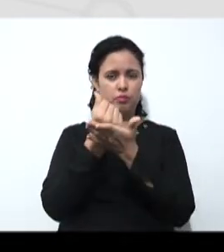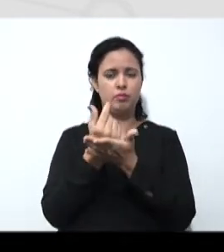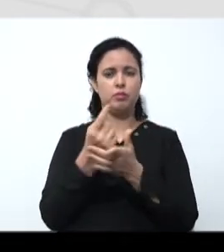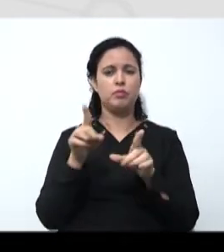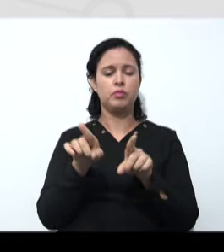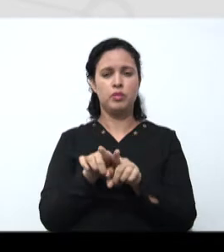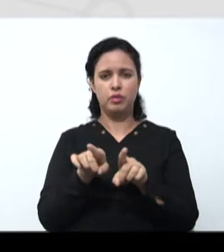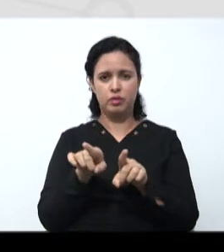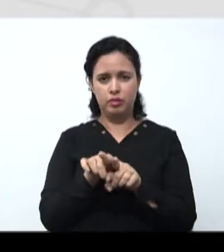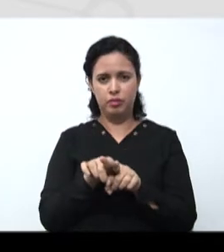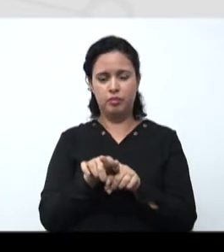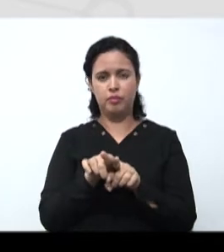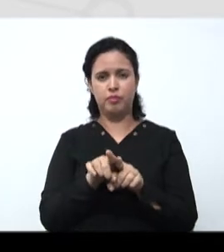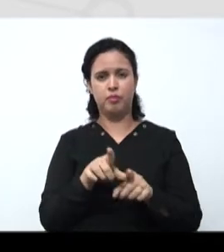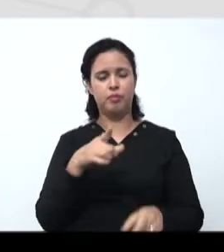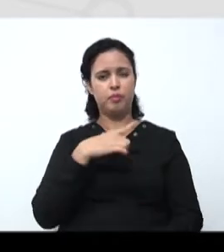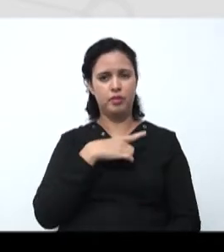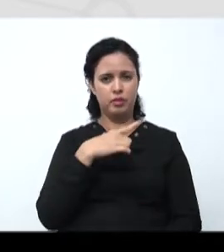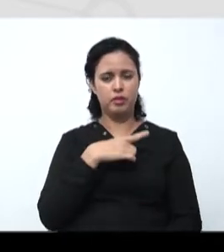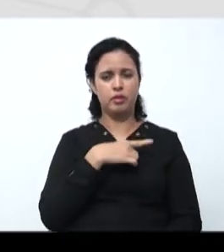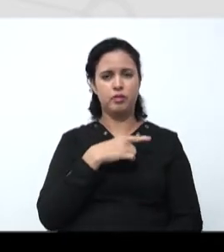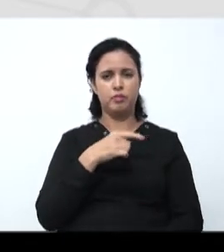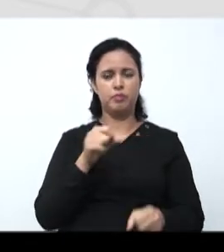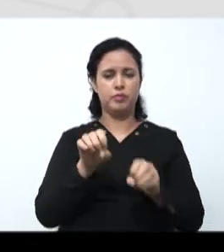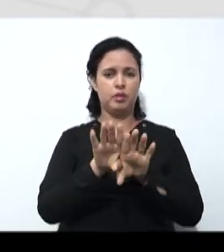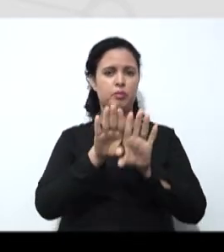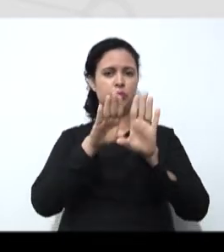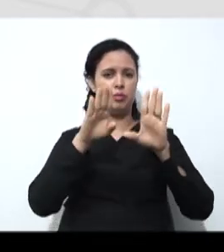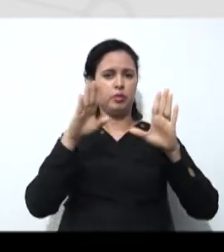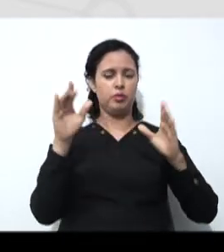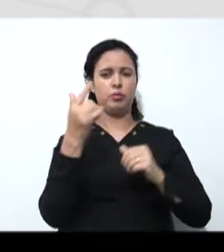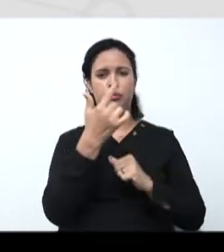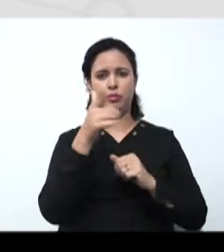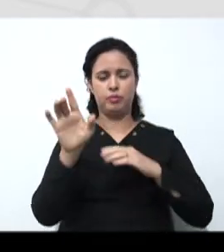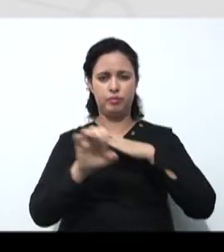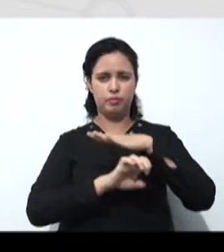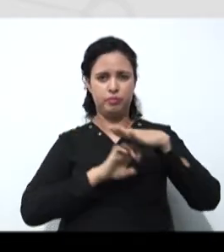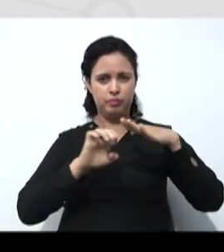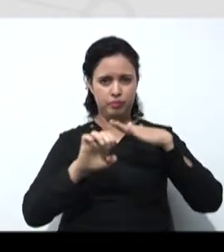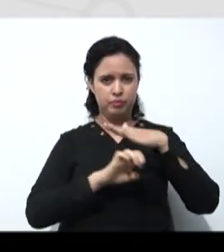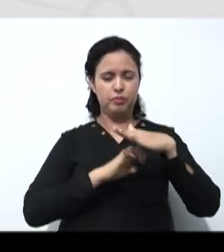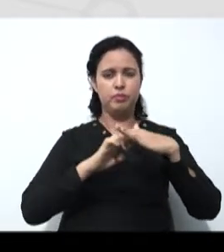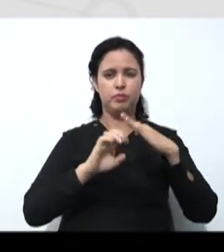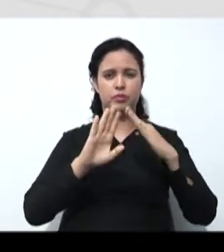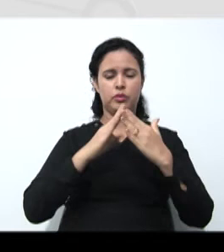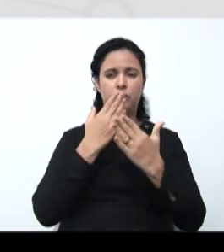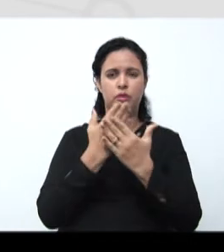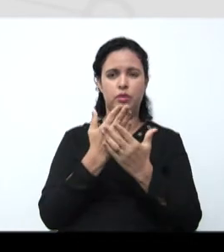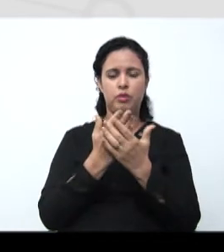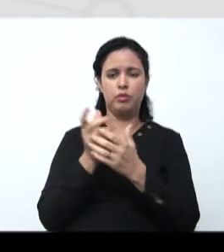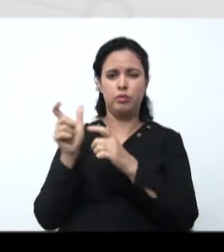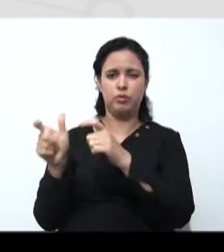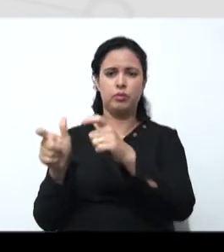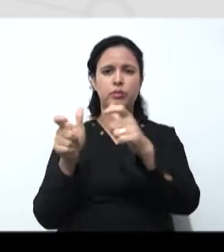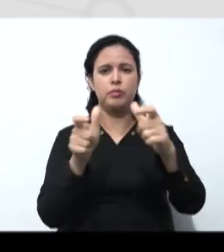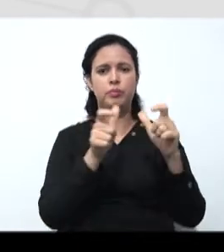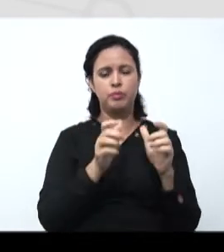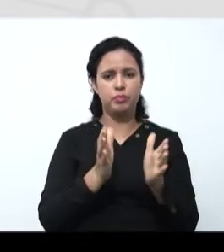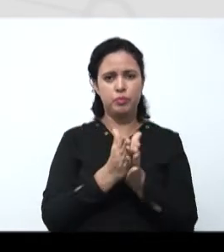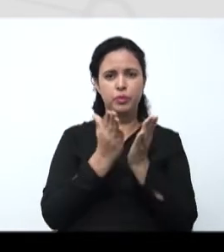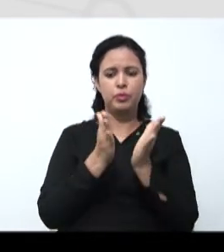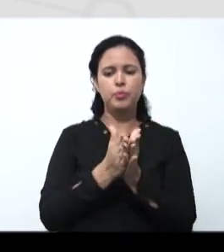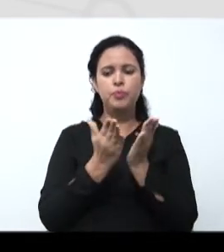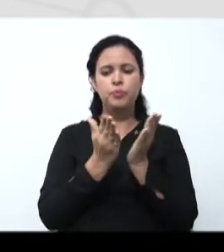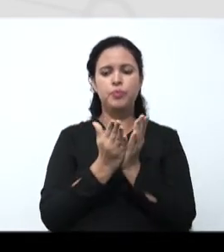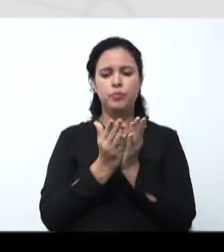Ele tem um negócio lucrativo, mas ele abriu outras empresas dele, outras escolas, em ambientes mais pobres, em